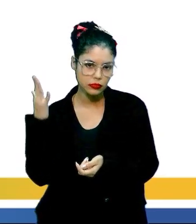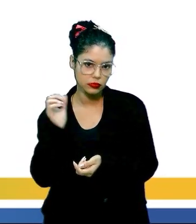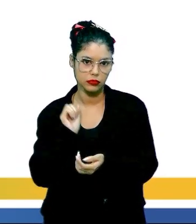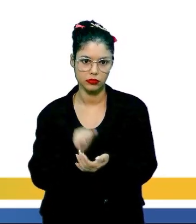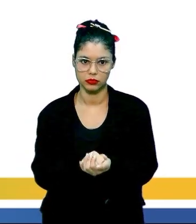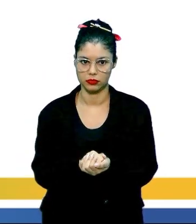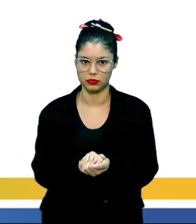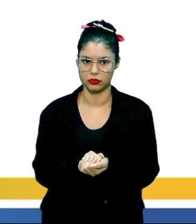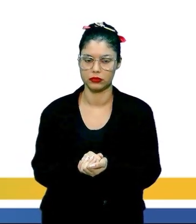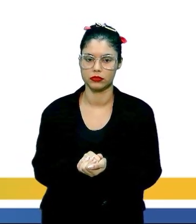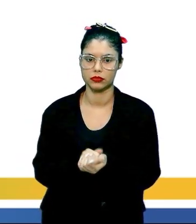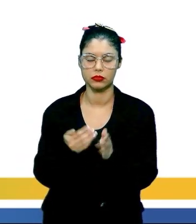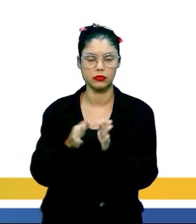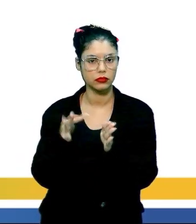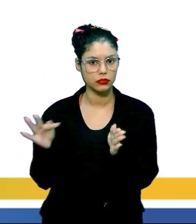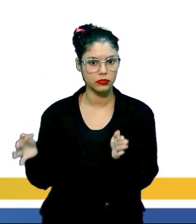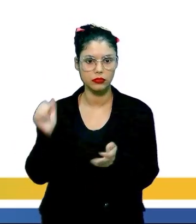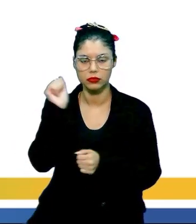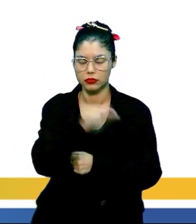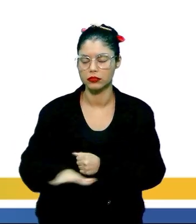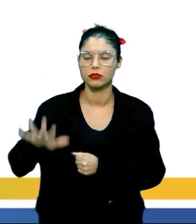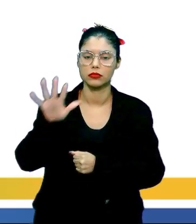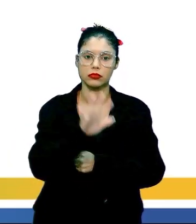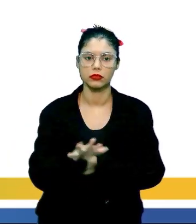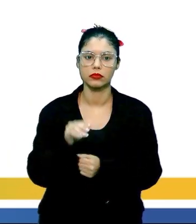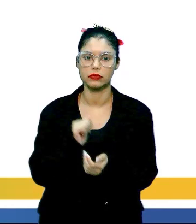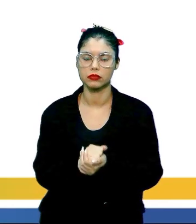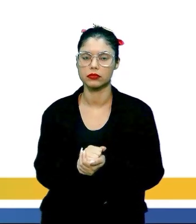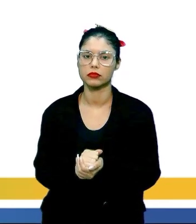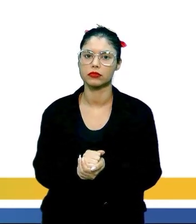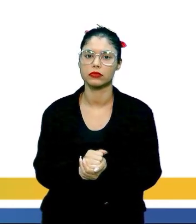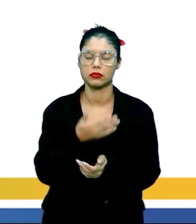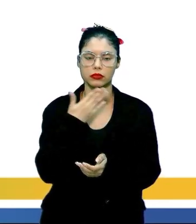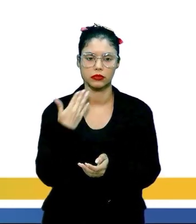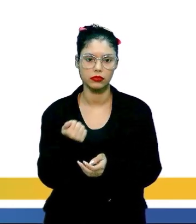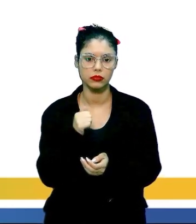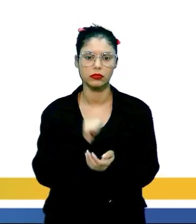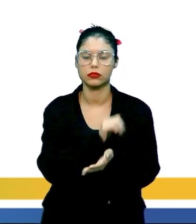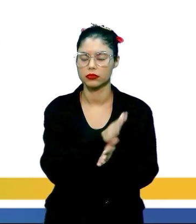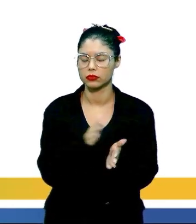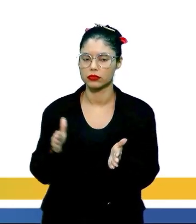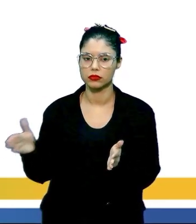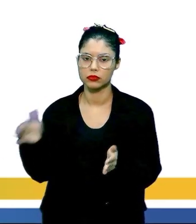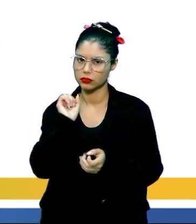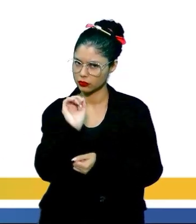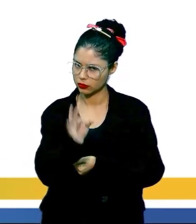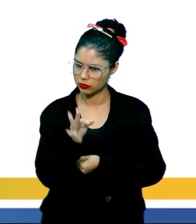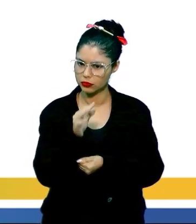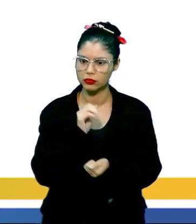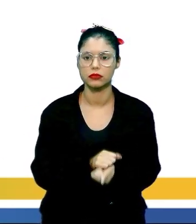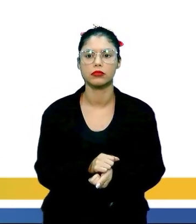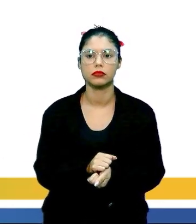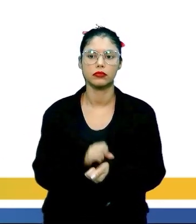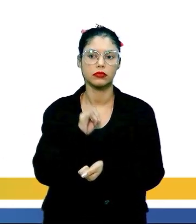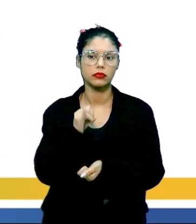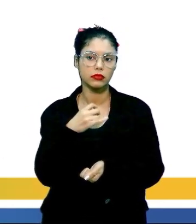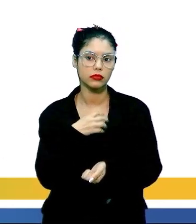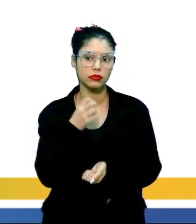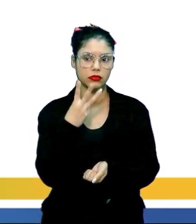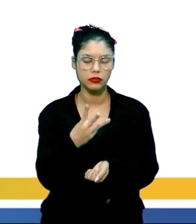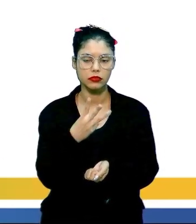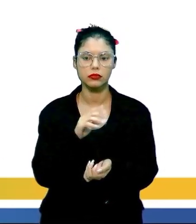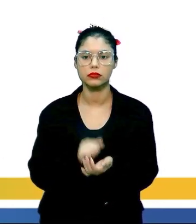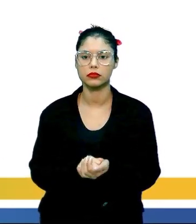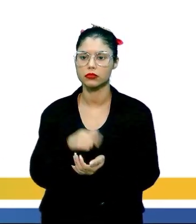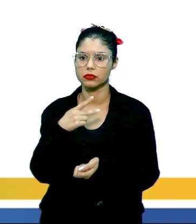chama de fórmula do termo geral. Eu vou descomplicar isso no decorrer da explicação, certinho? E se eu tenho 3